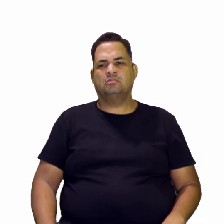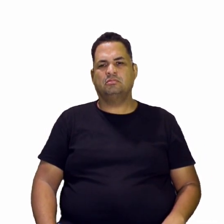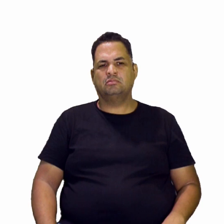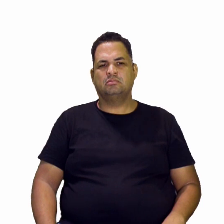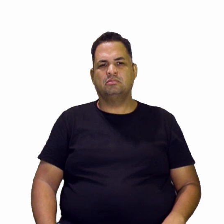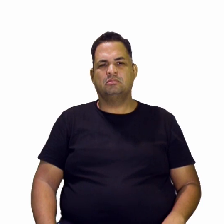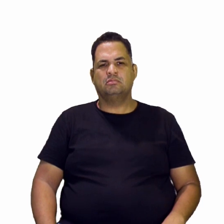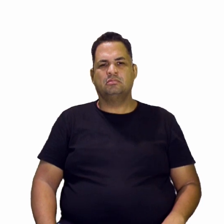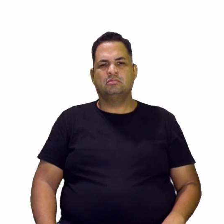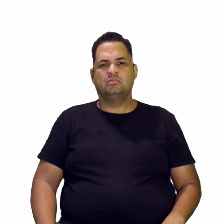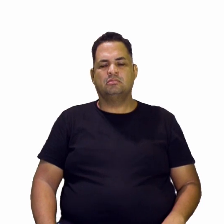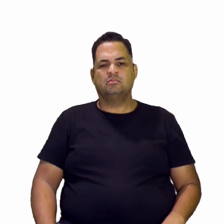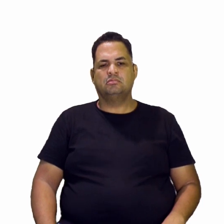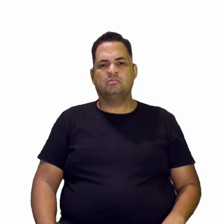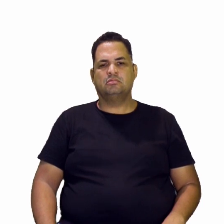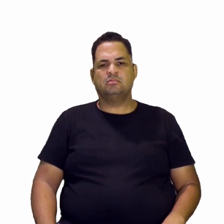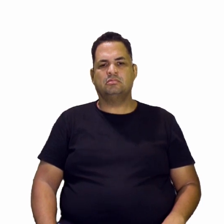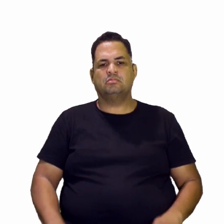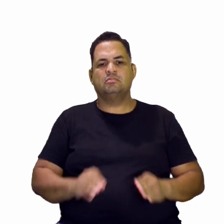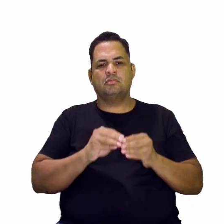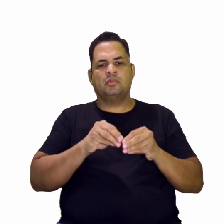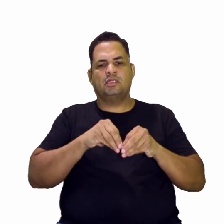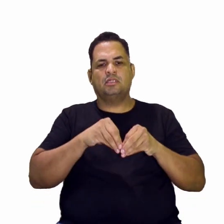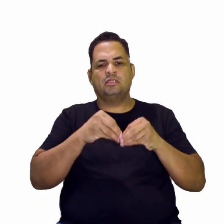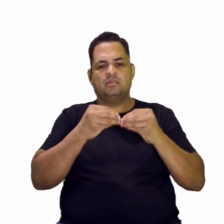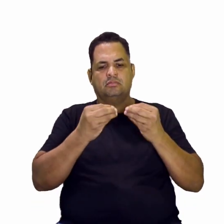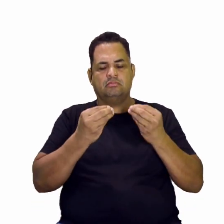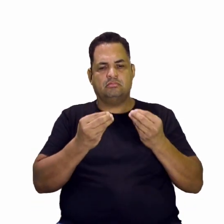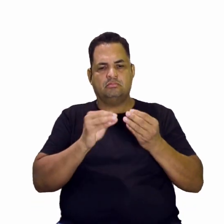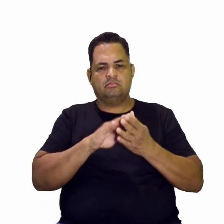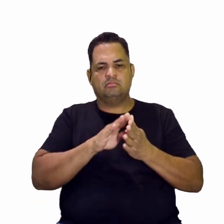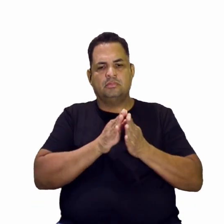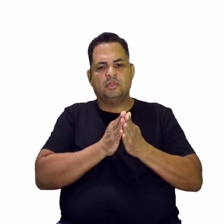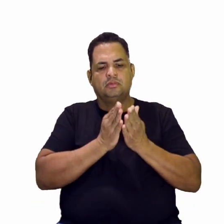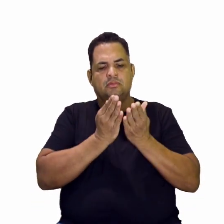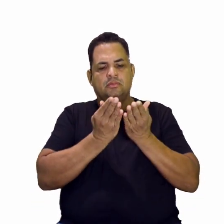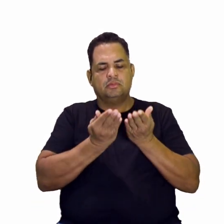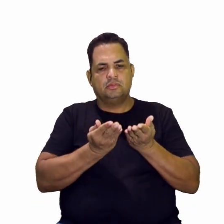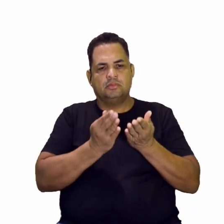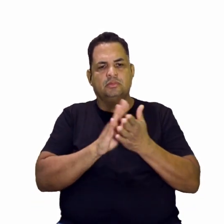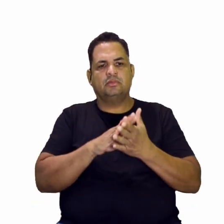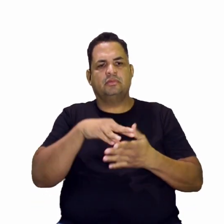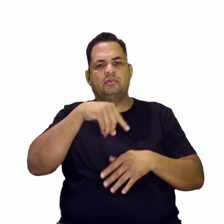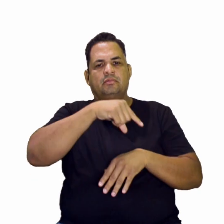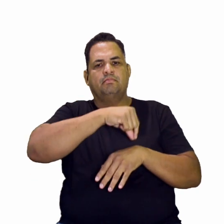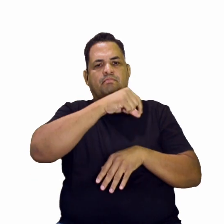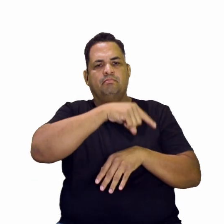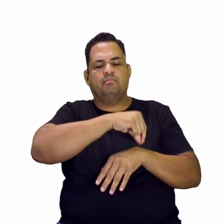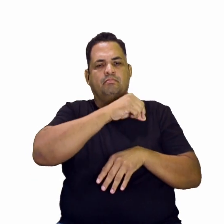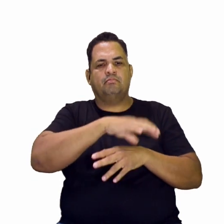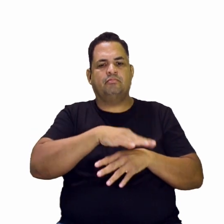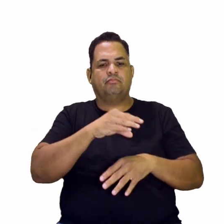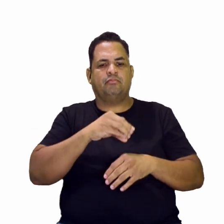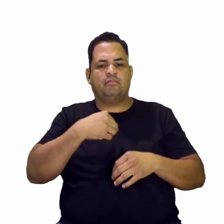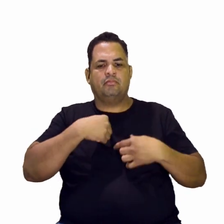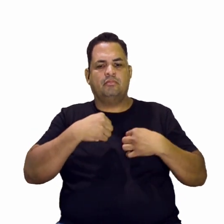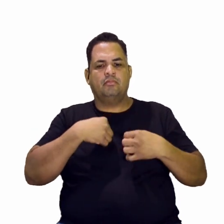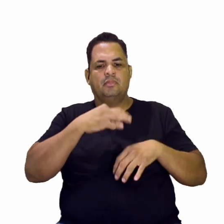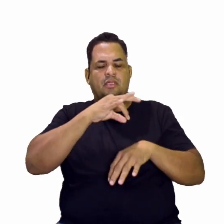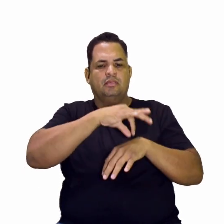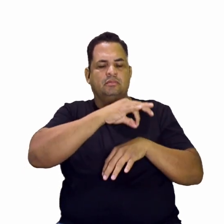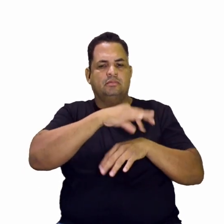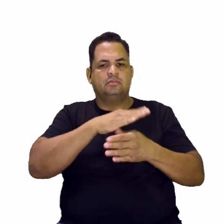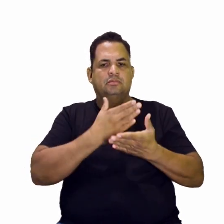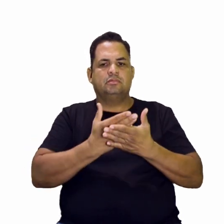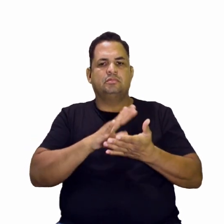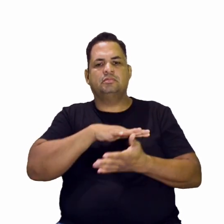aqui. E a presença de conchas também. Então, a gente já falou de pelo, já falou de penas, já falamos de escamas,